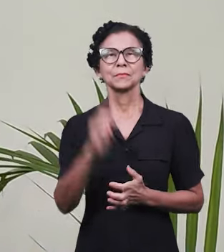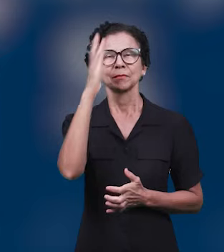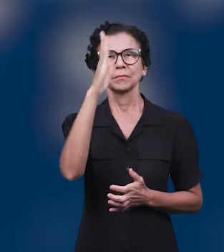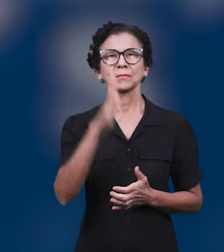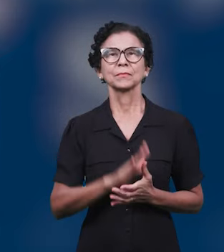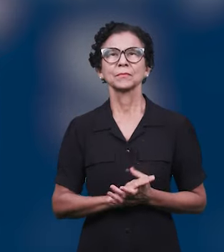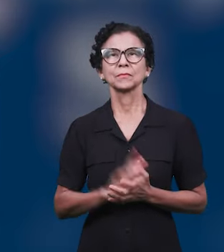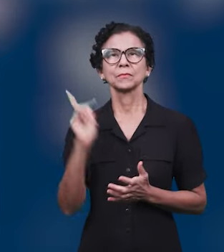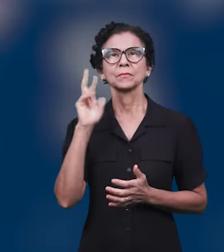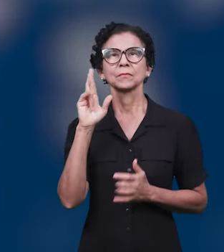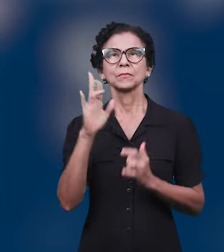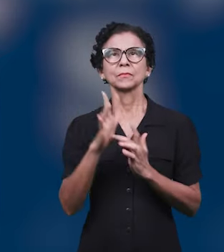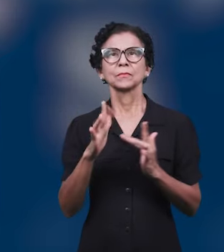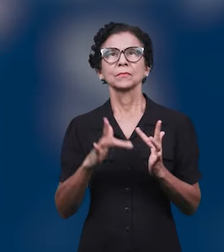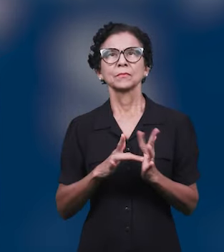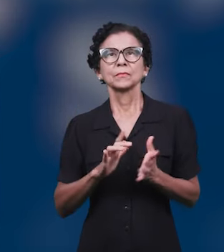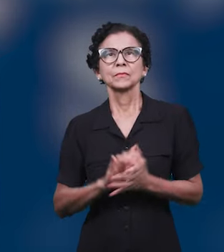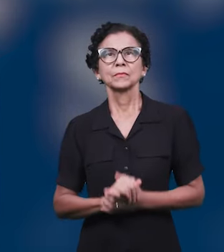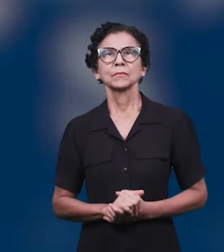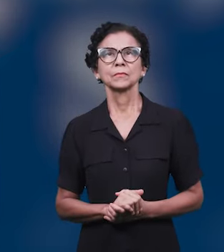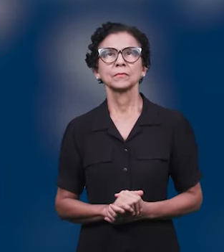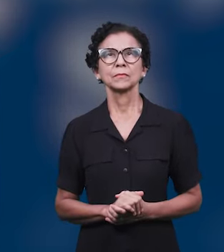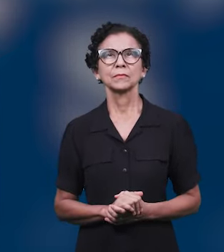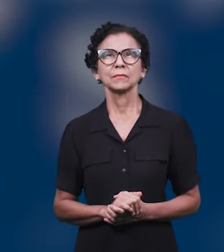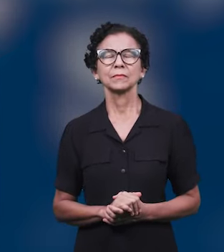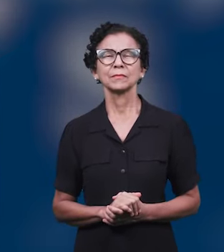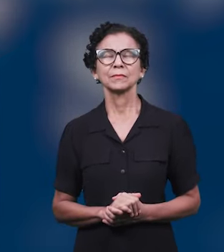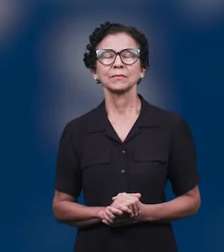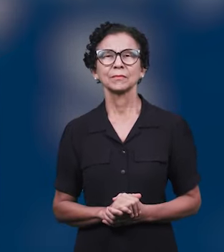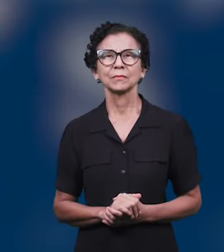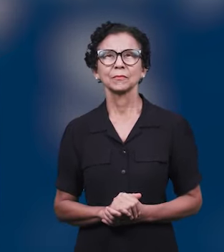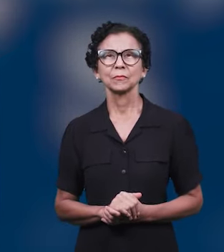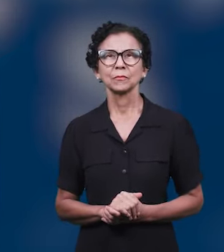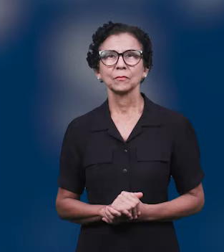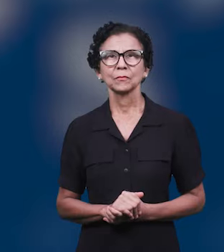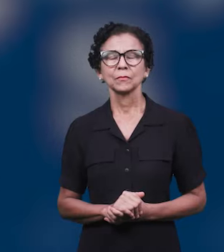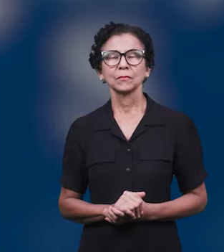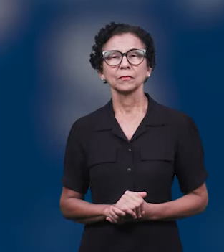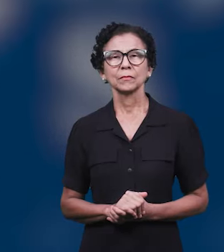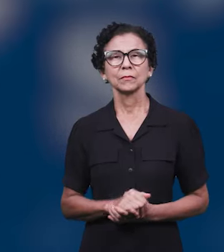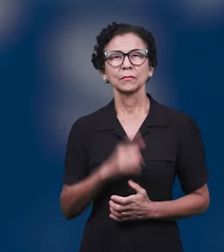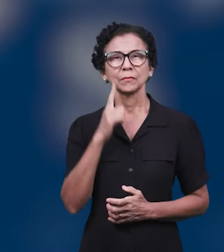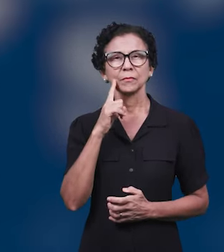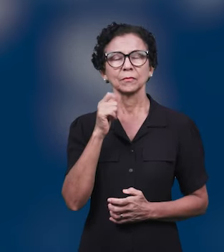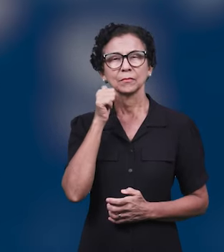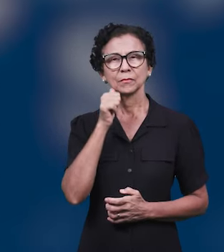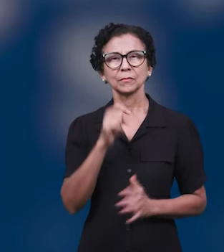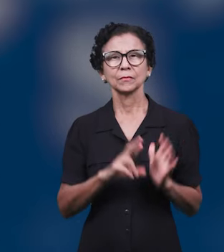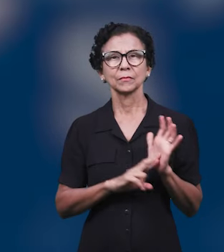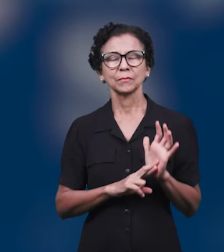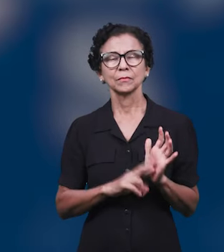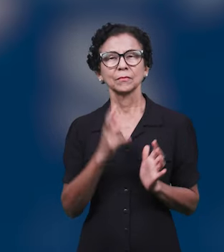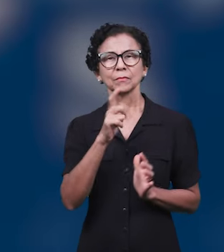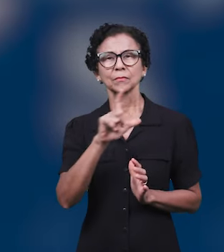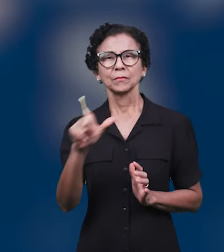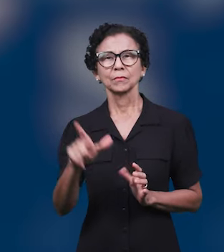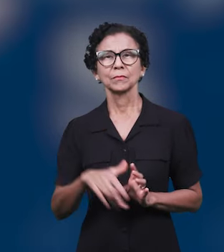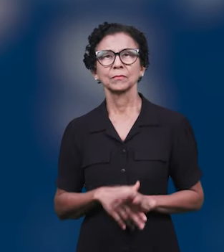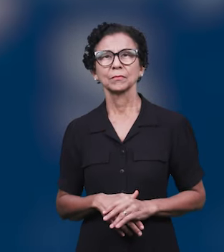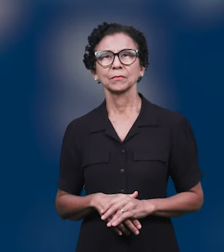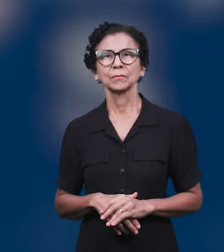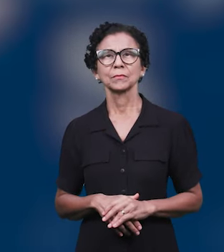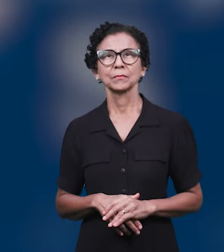Sul. A paz do Senhor Jesus, Rayane, todos os irmãos estão conosco neste momento. A irmã Rafaela, uma jovem da Casa do Senhor,